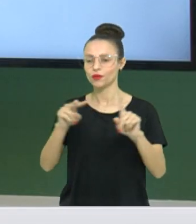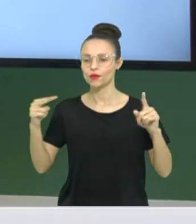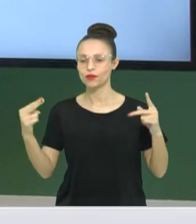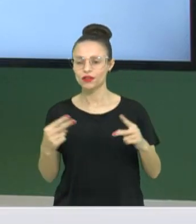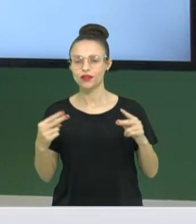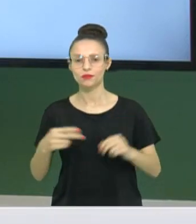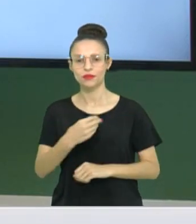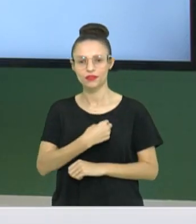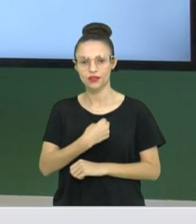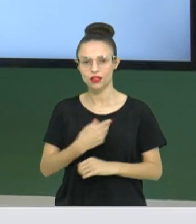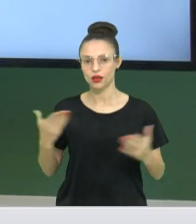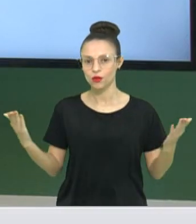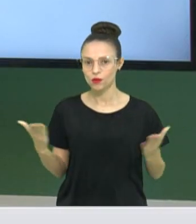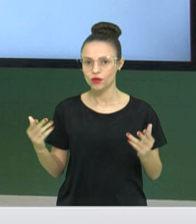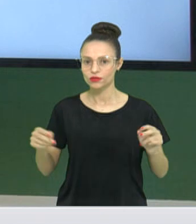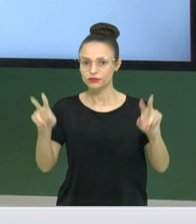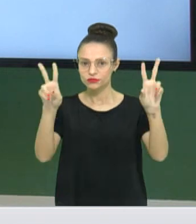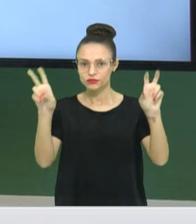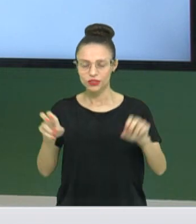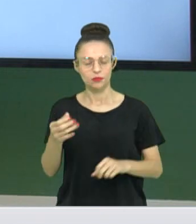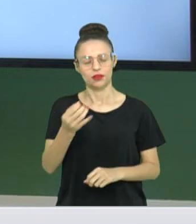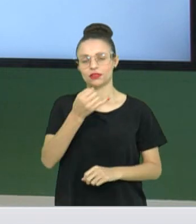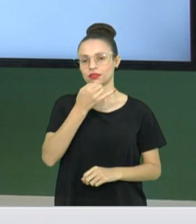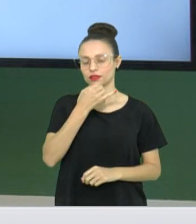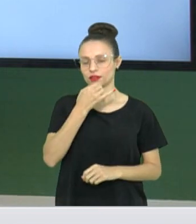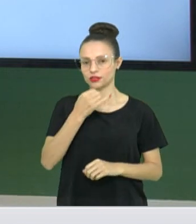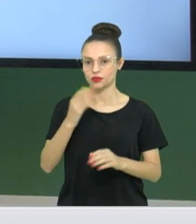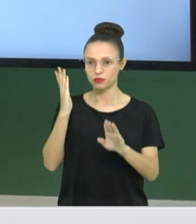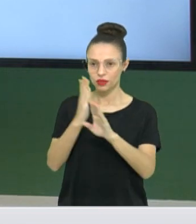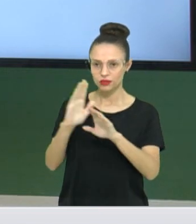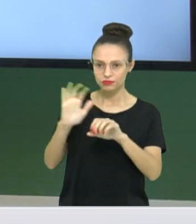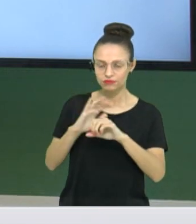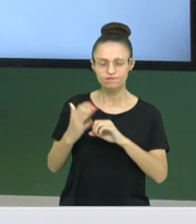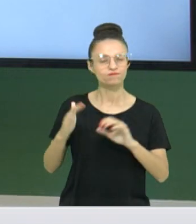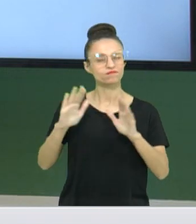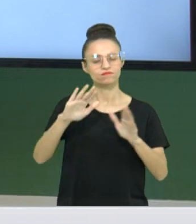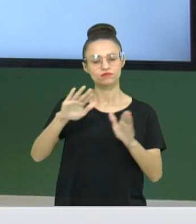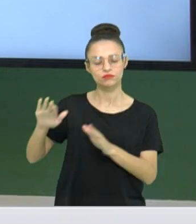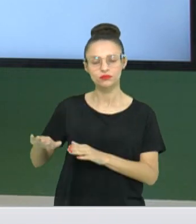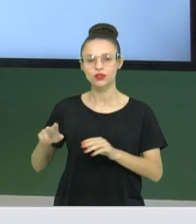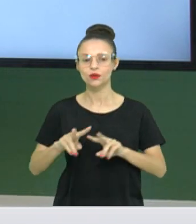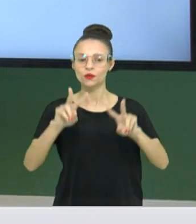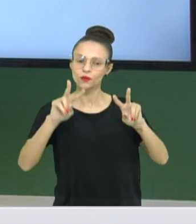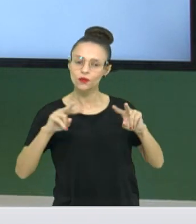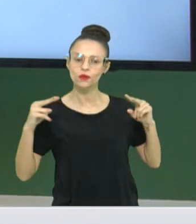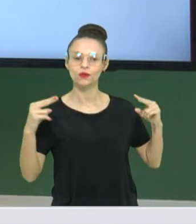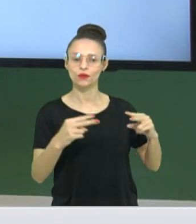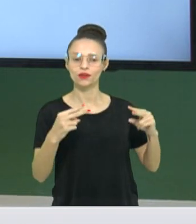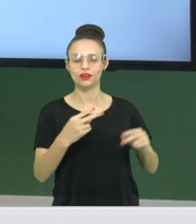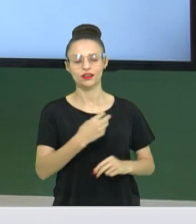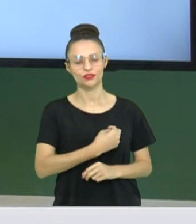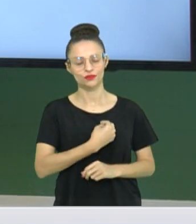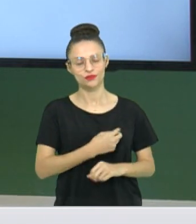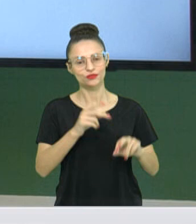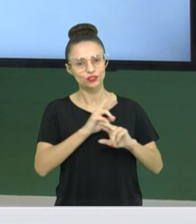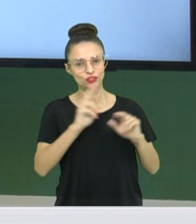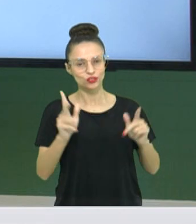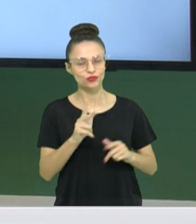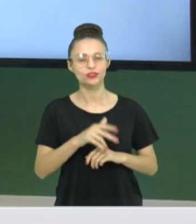vamos falar hoje, das tristezas que a pandemia trouxe, mas de um outro olhar para a vida,